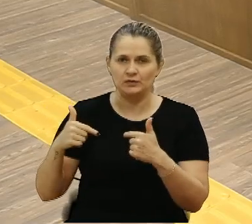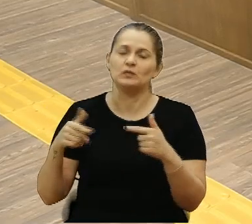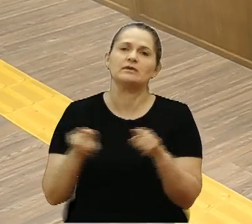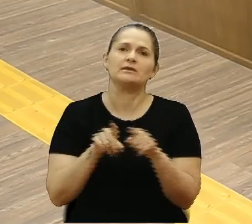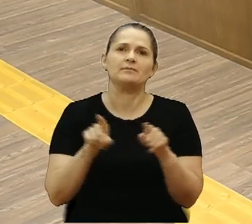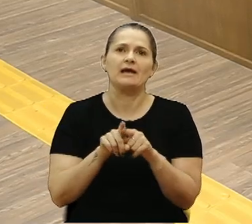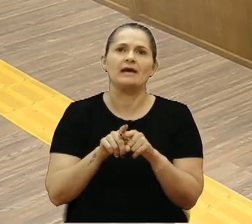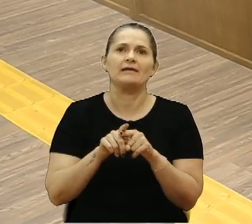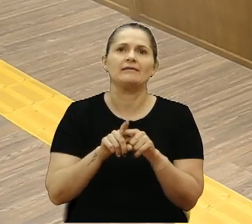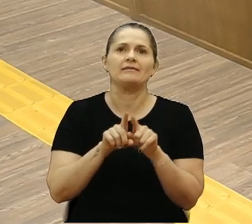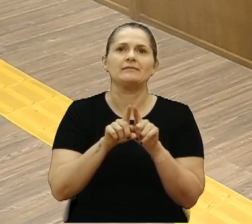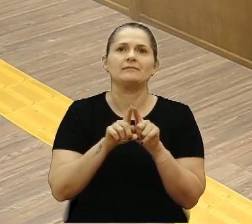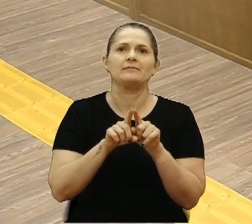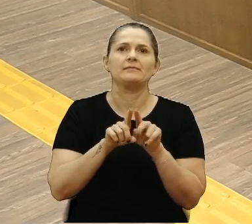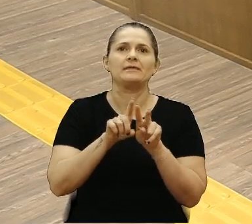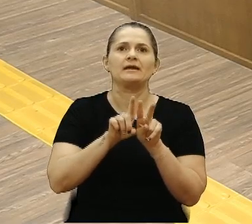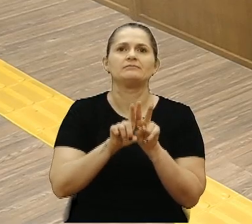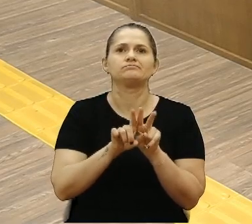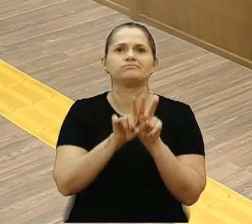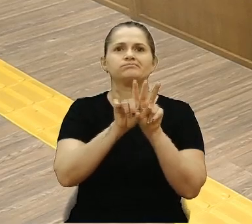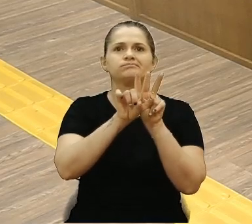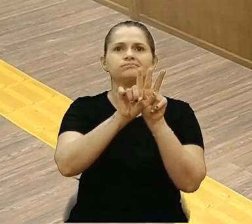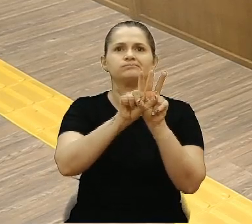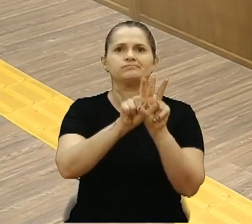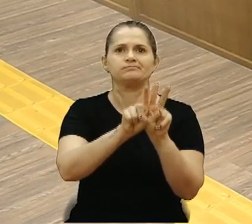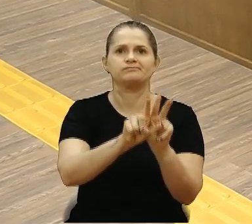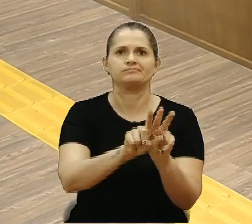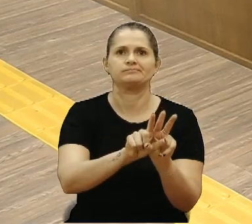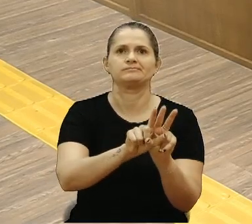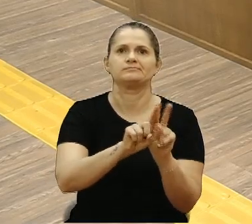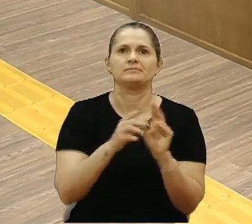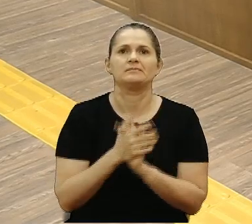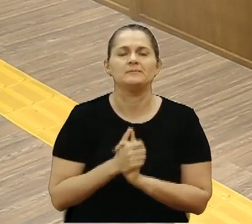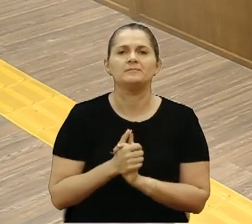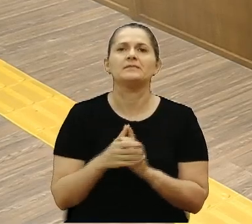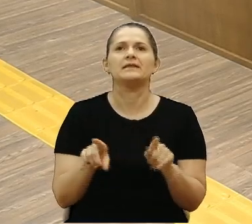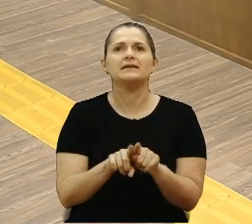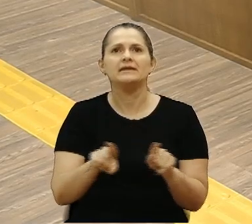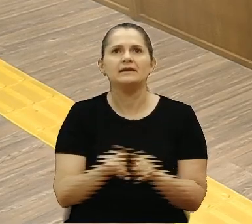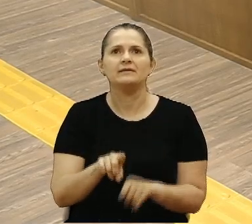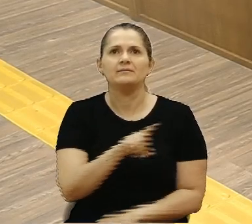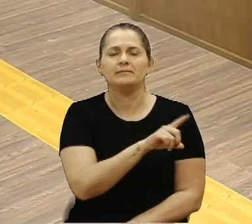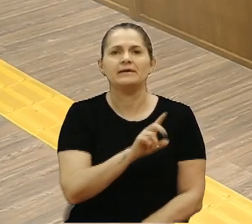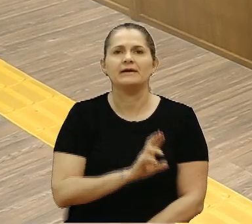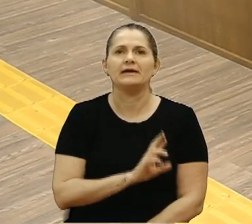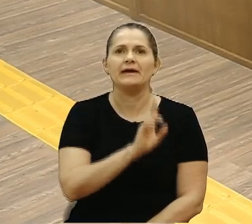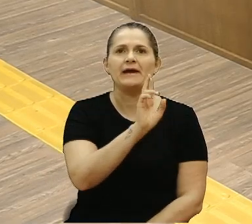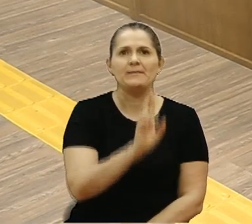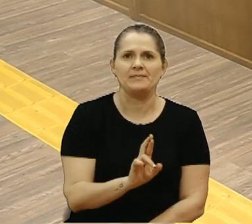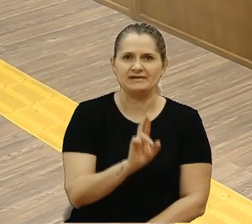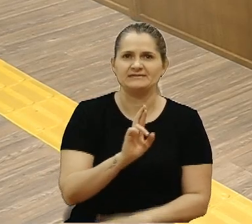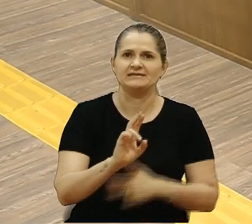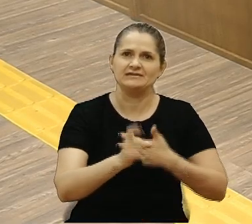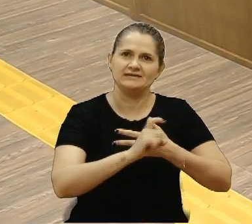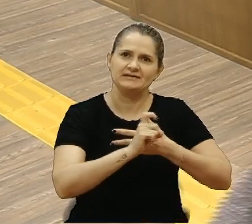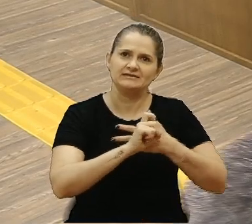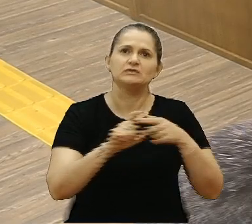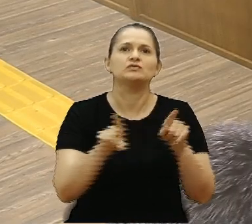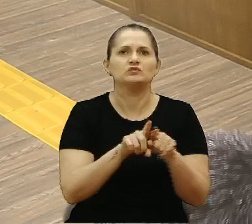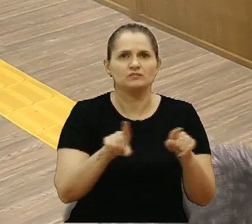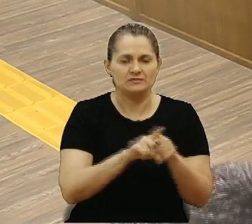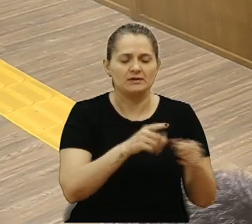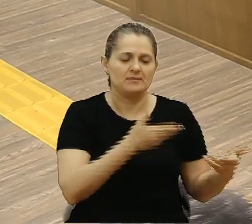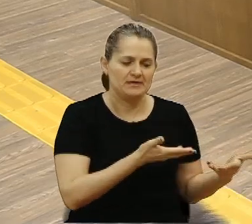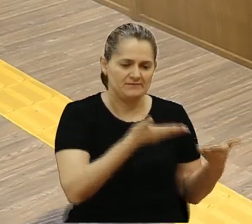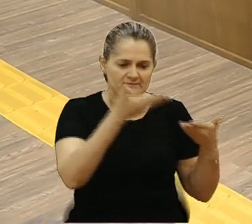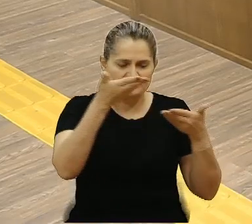do sindicato para a sua manifestação, e assim que representante do Poder Executivo chegar, também serão convidados